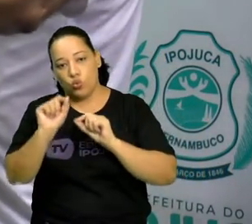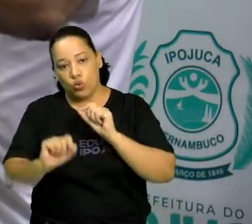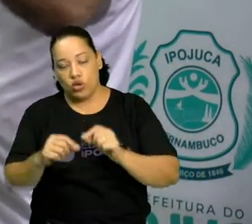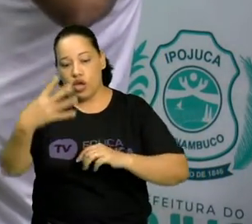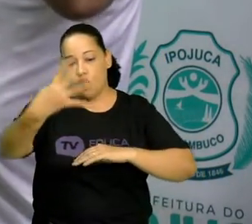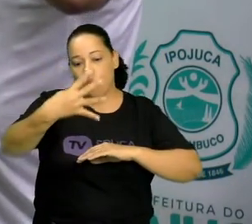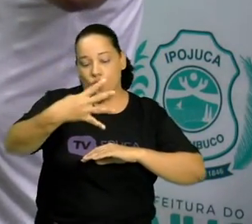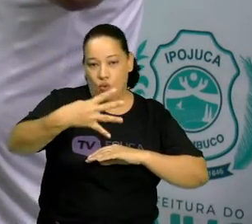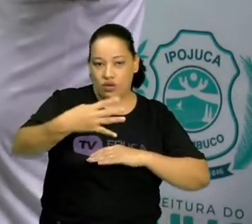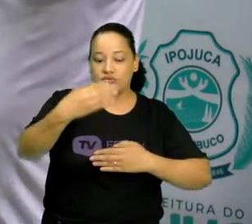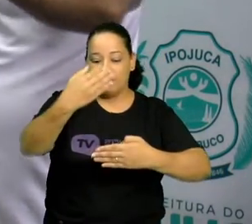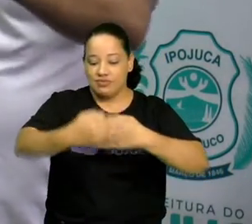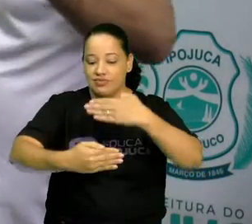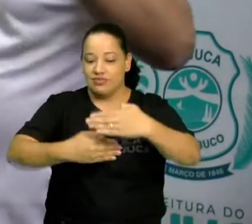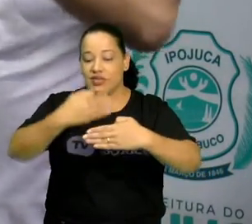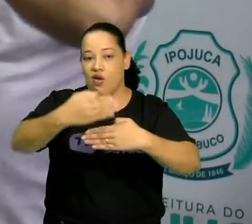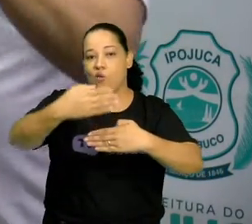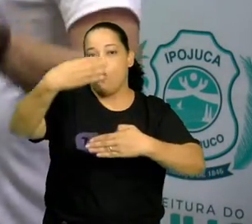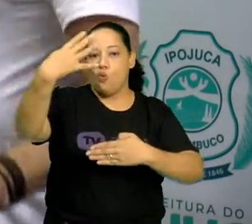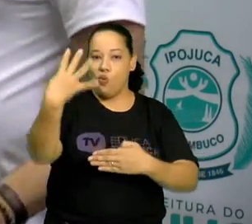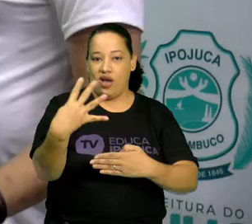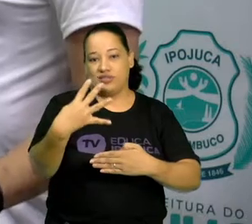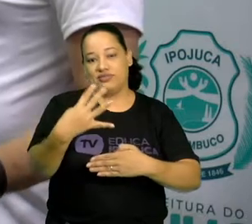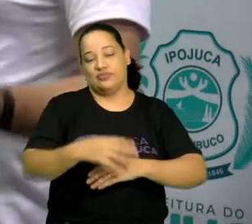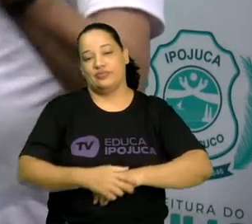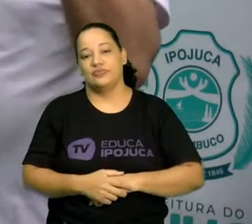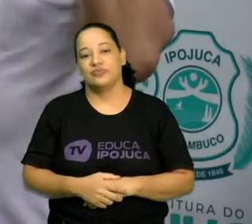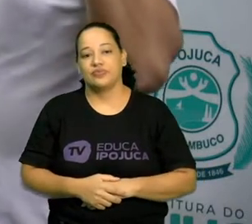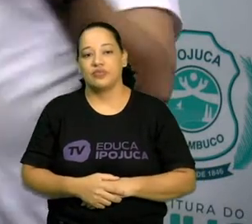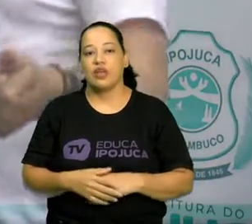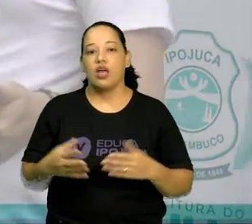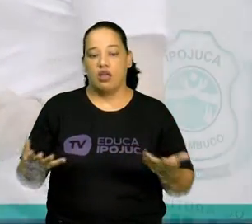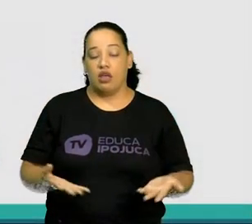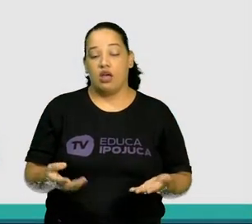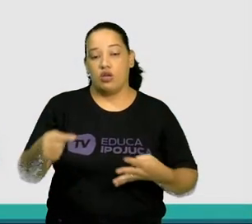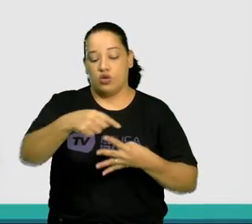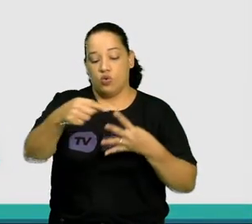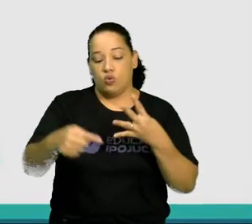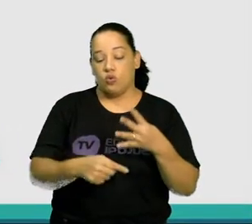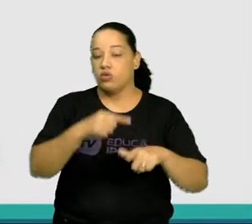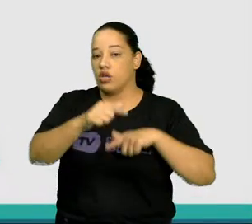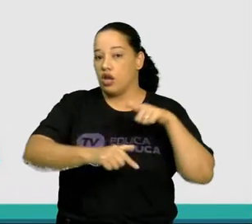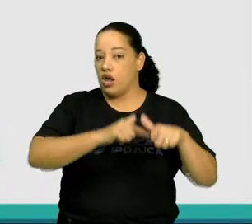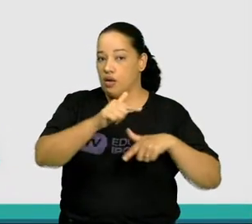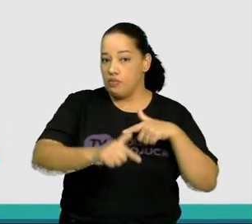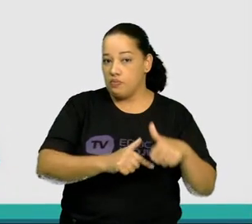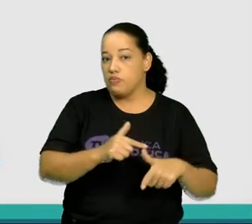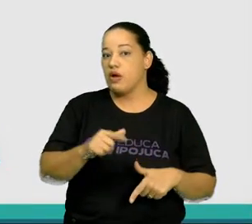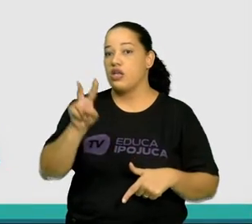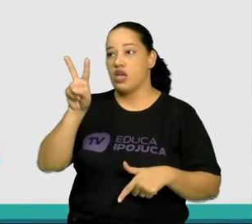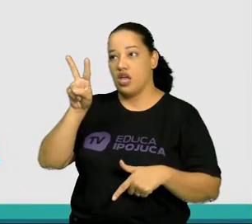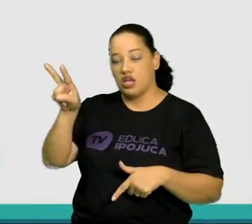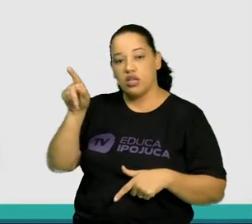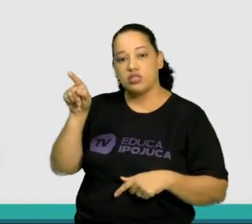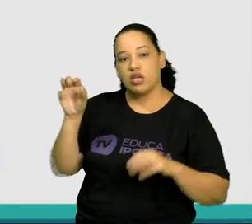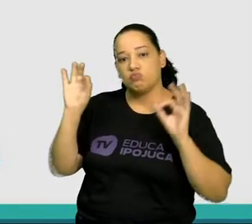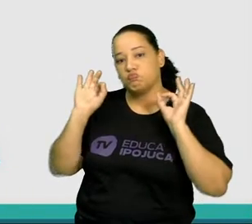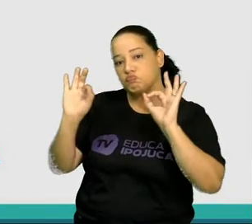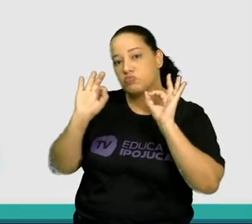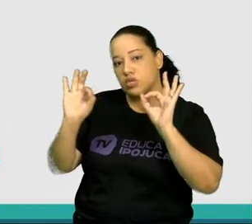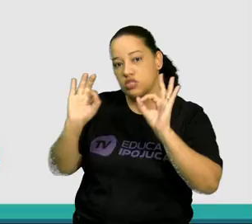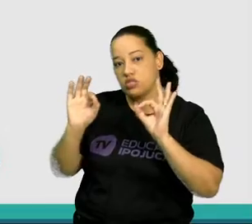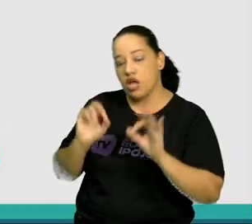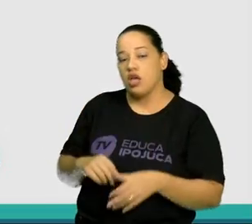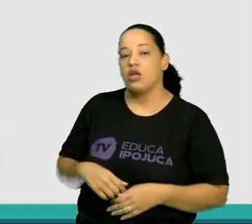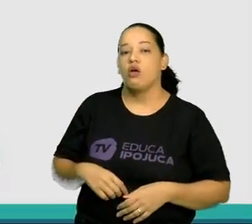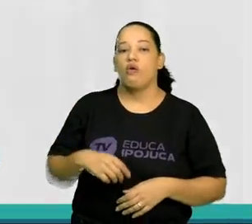Sobre o sistema, quatro obras indispensáveis: Minha Vida na Arte, a preparação do ator, a construção